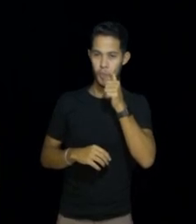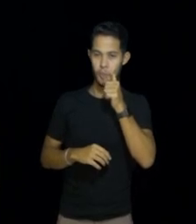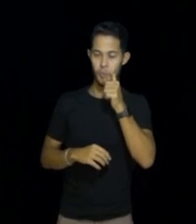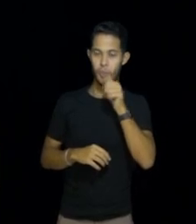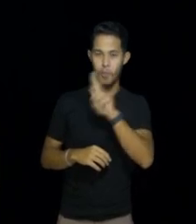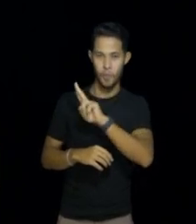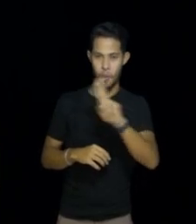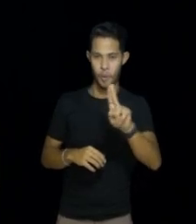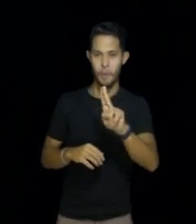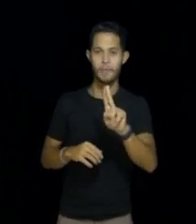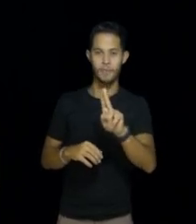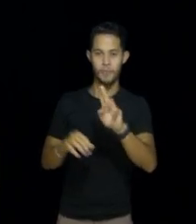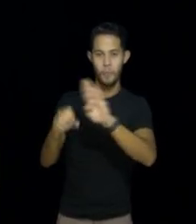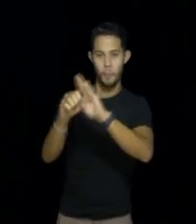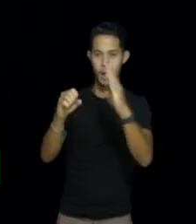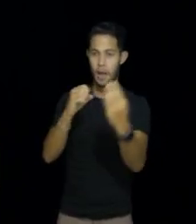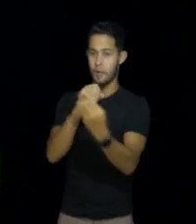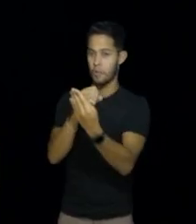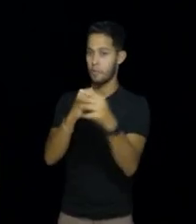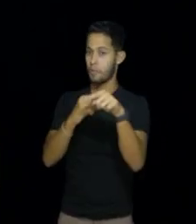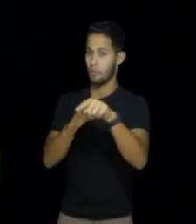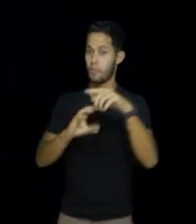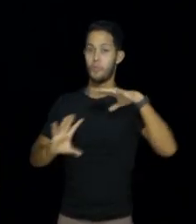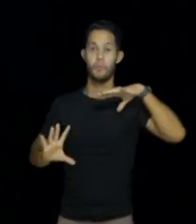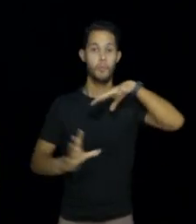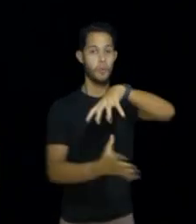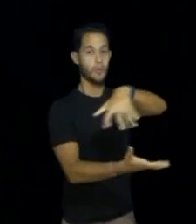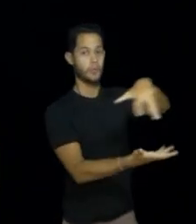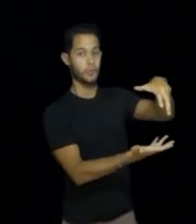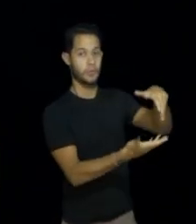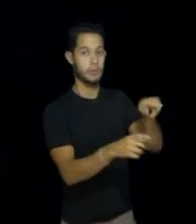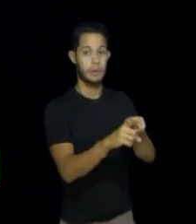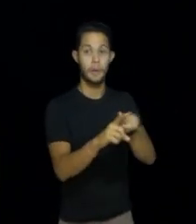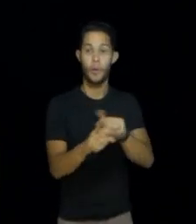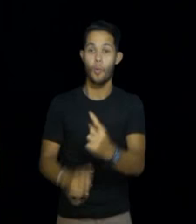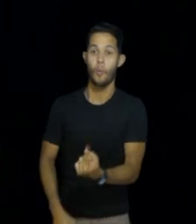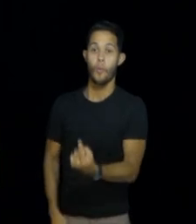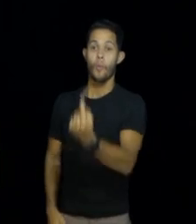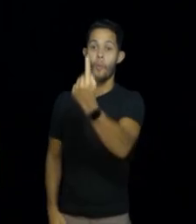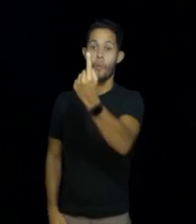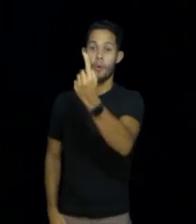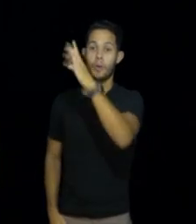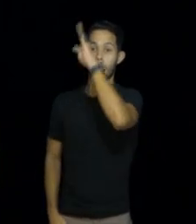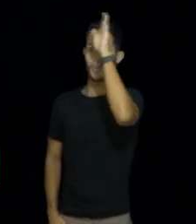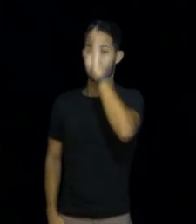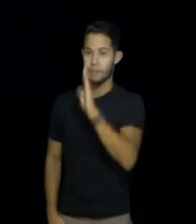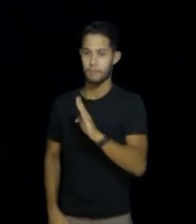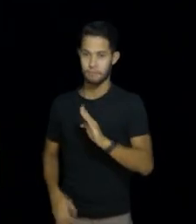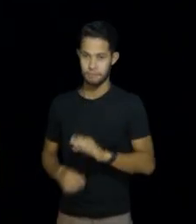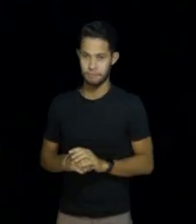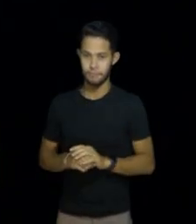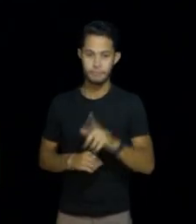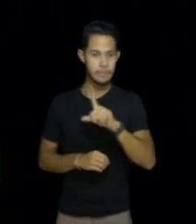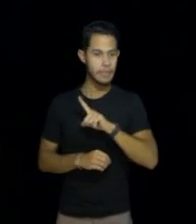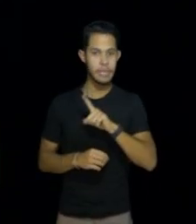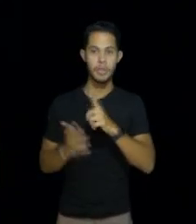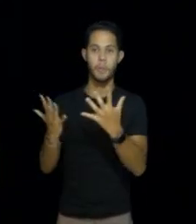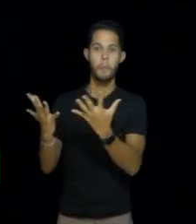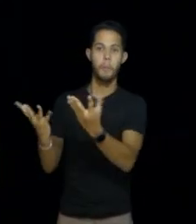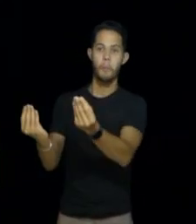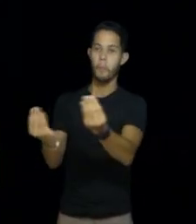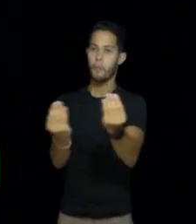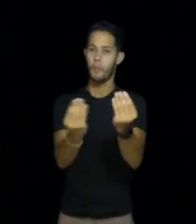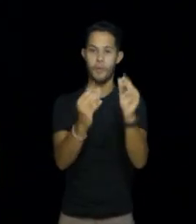mundo e até hoje é o único destino brasileiro nessa lista. Na Rota, muitas famílias encontraram no